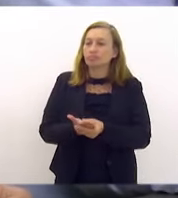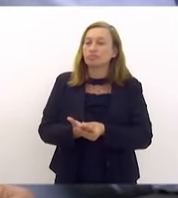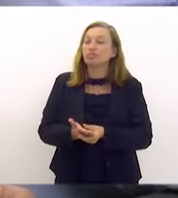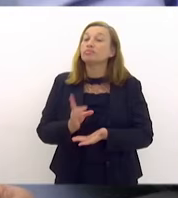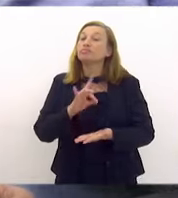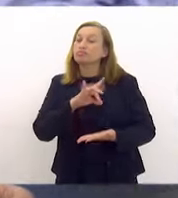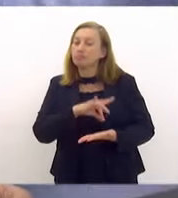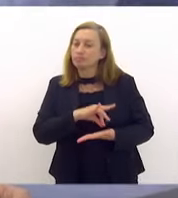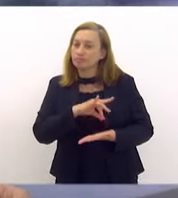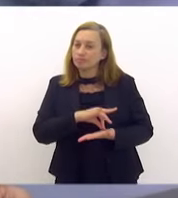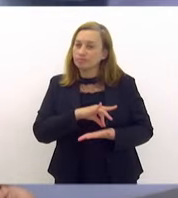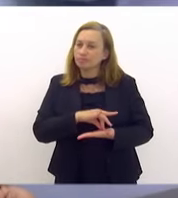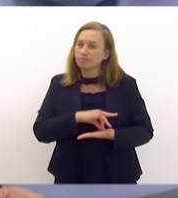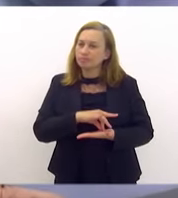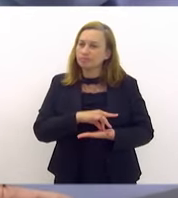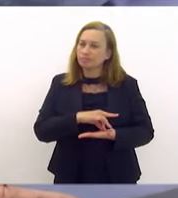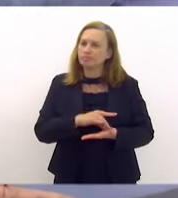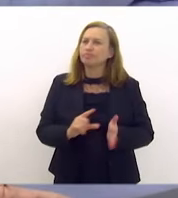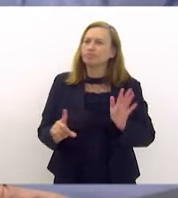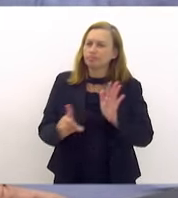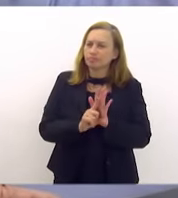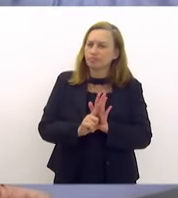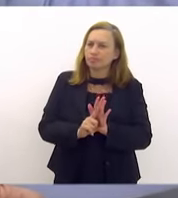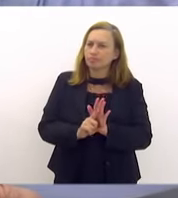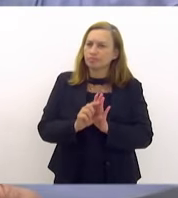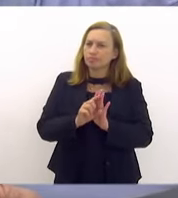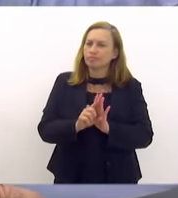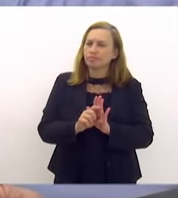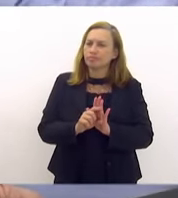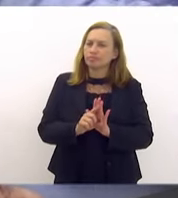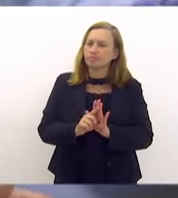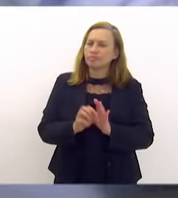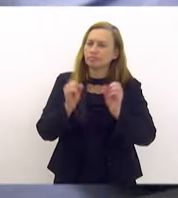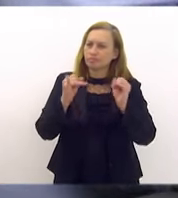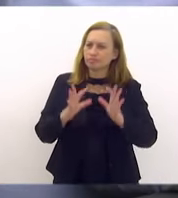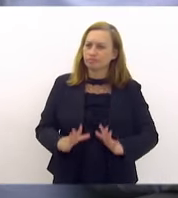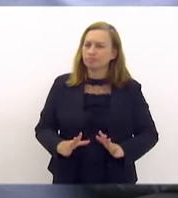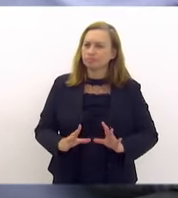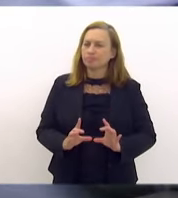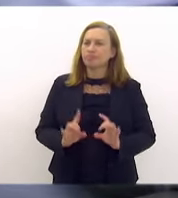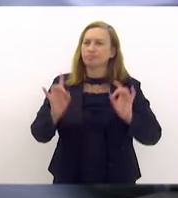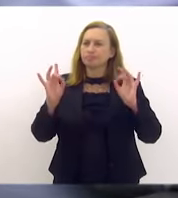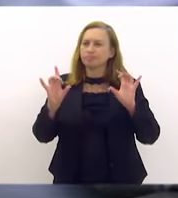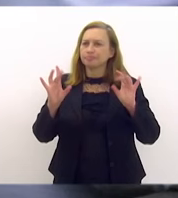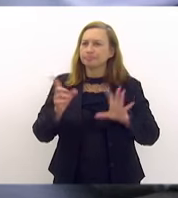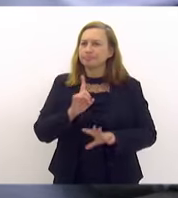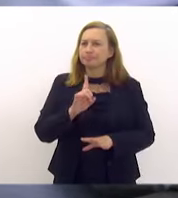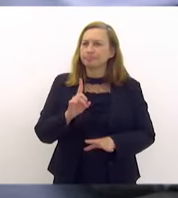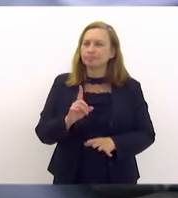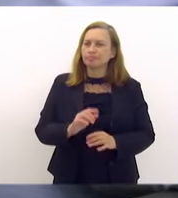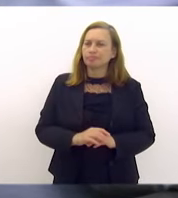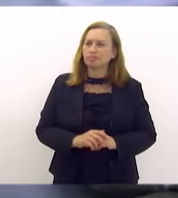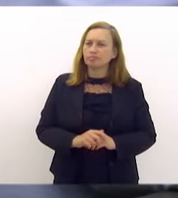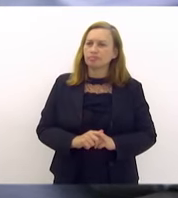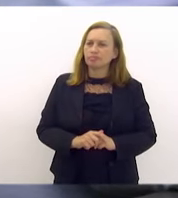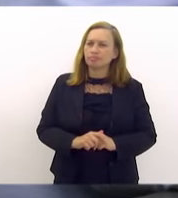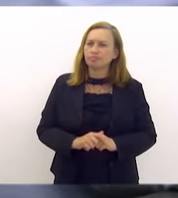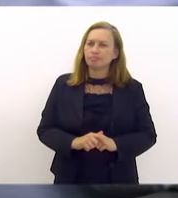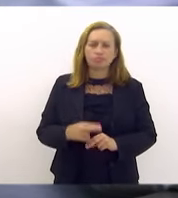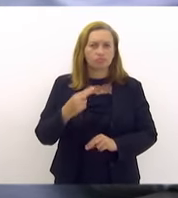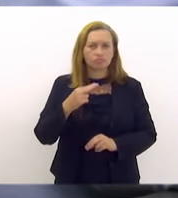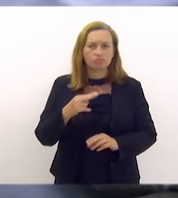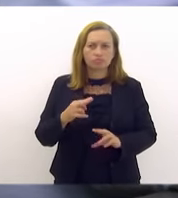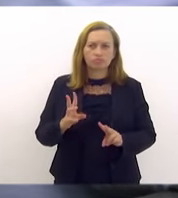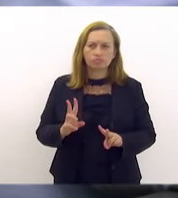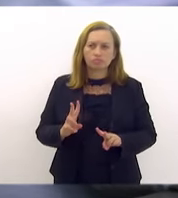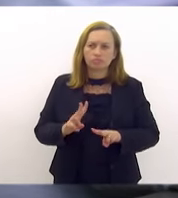na verdade o que a lei trata em especial não é numa intromissão a gente sabe que não pode fazer